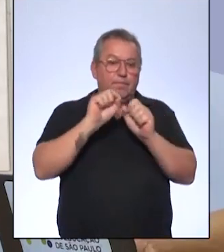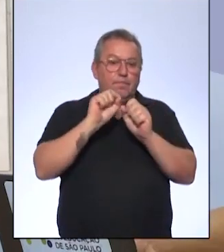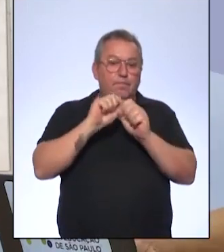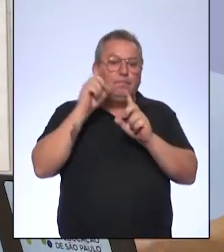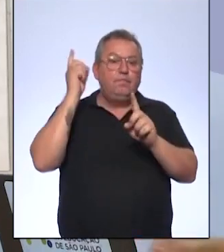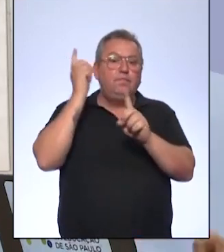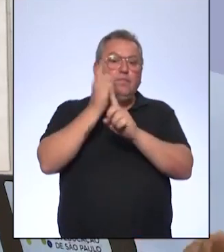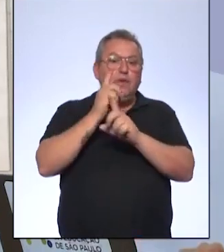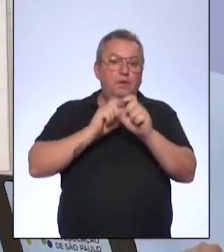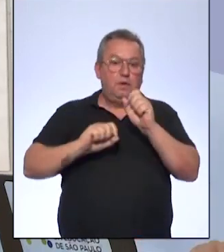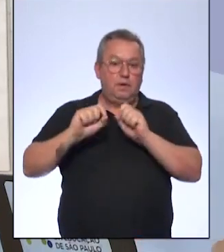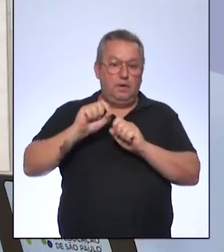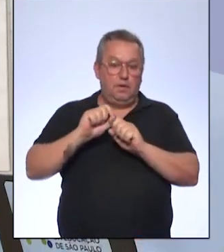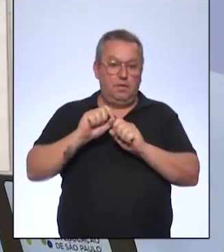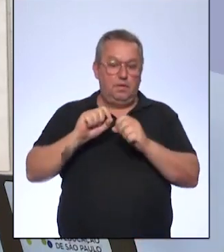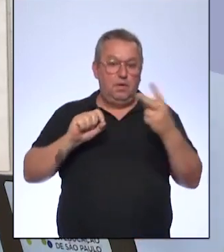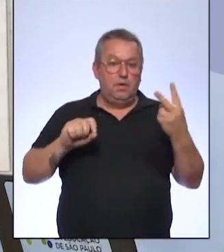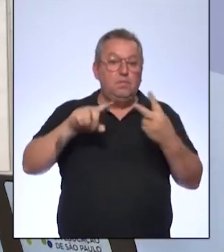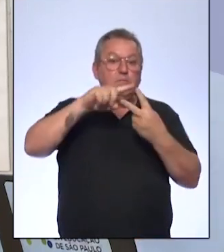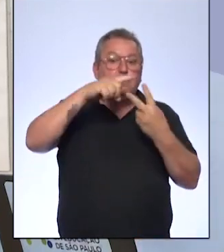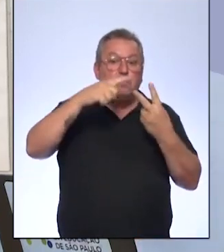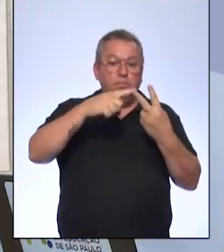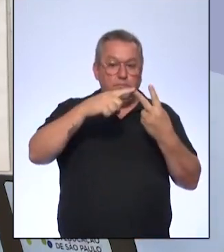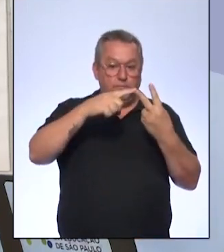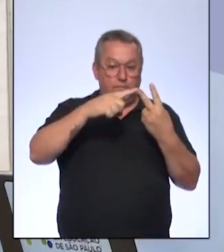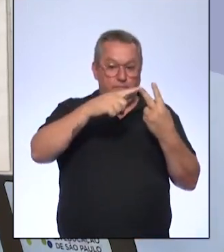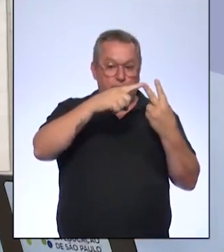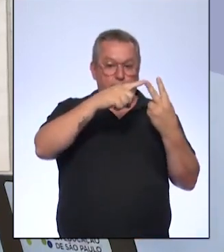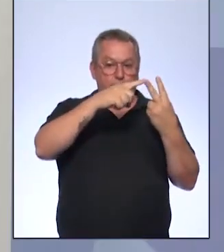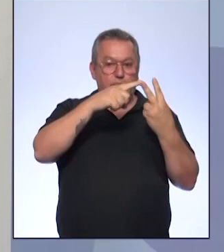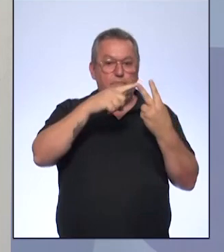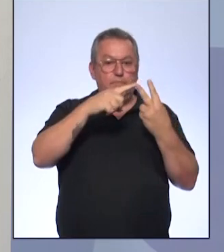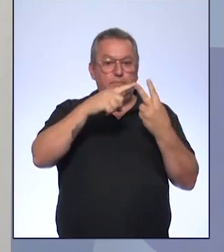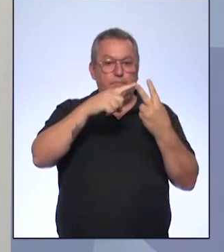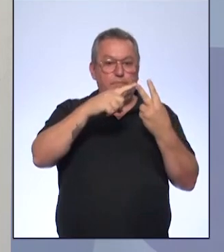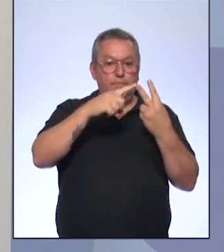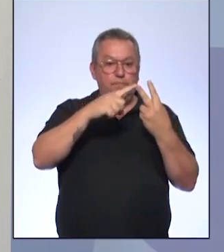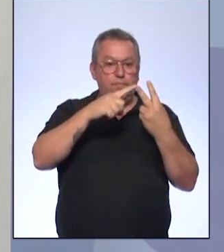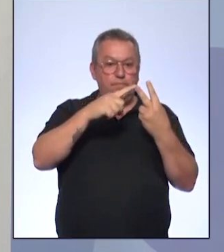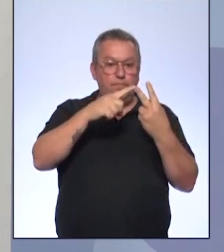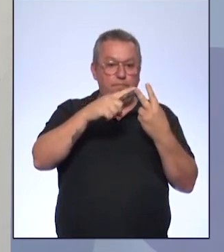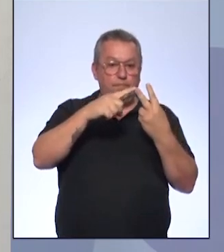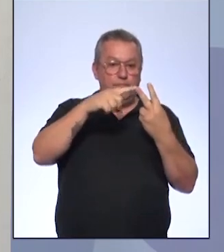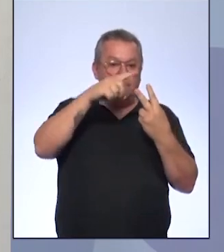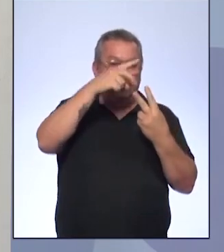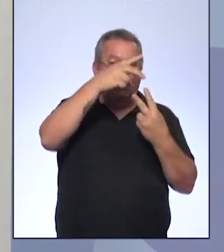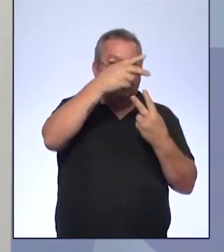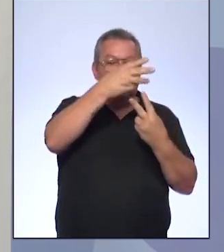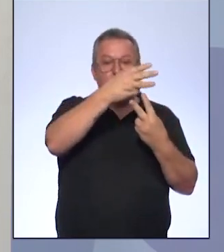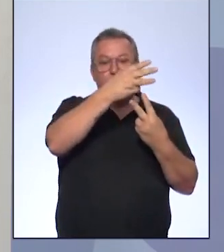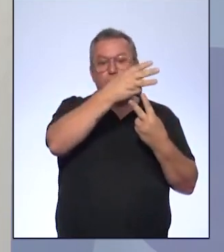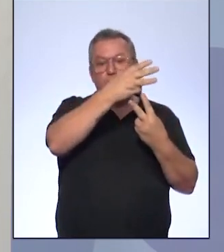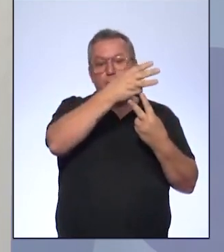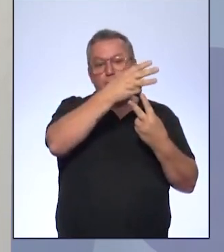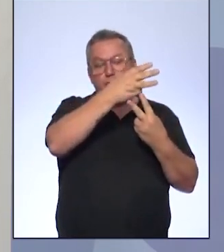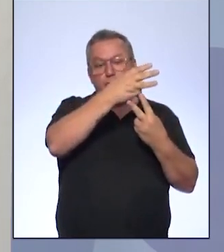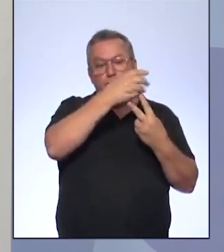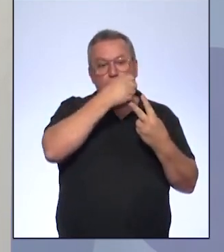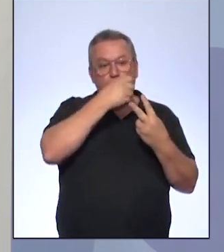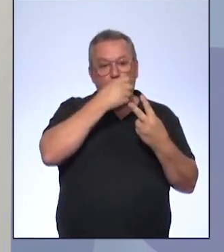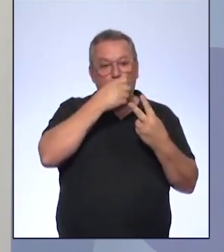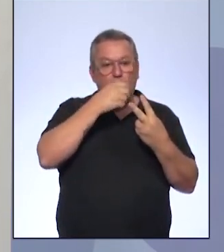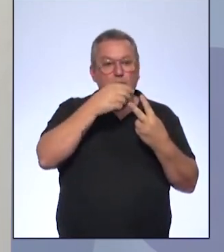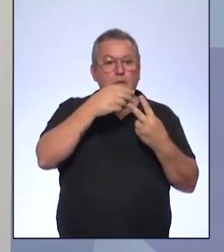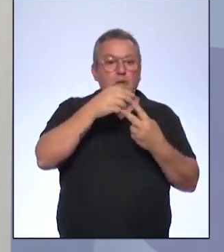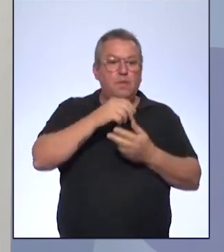esses elementos. Então, quando eu tenho uma raiz, esse valor aqui é o que a gente chama, vou até escrever aqui em cima de